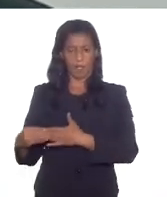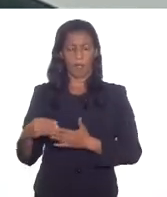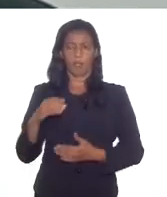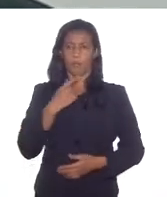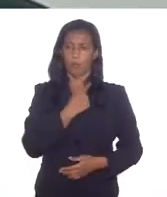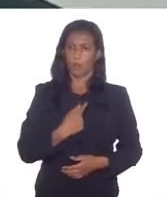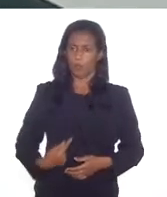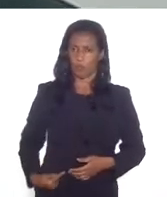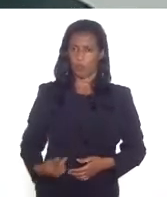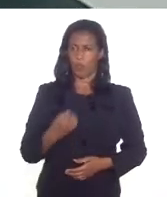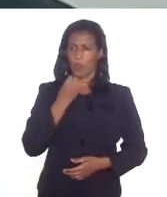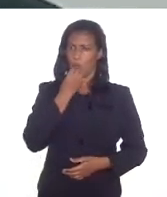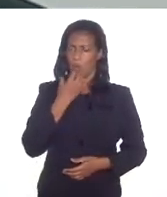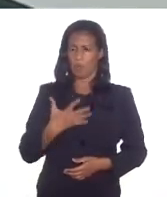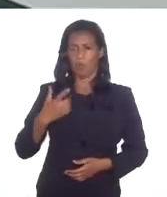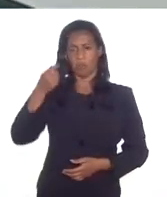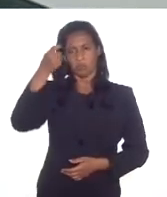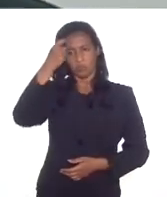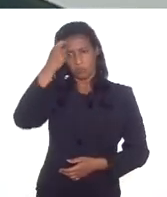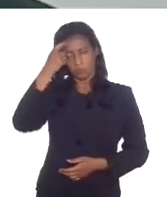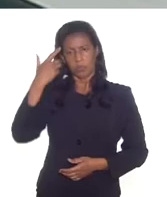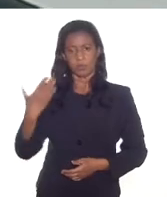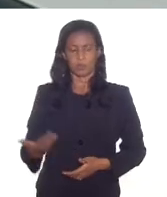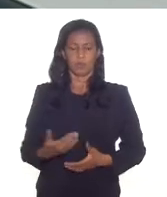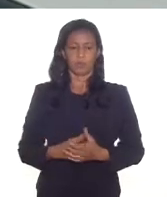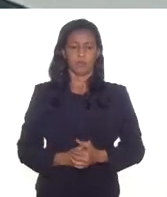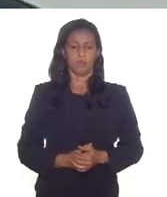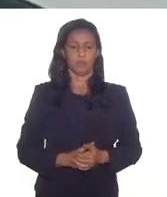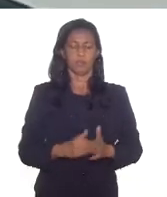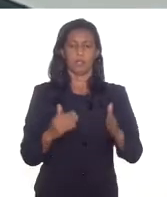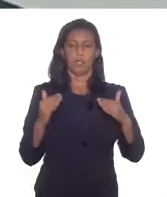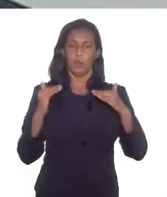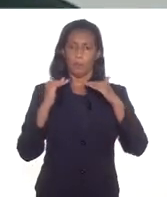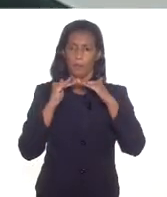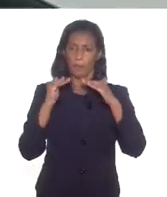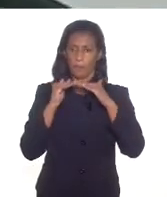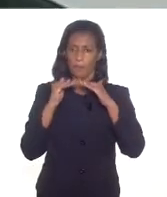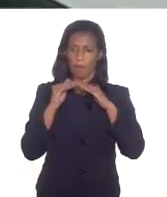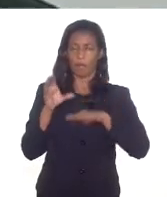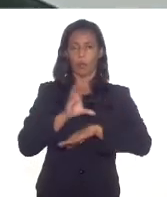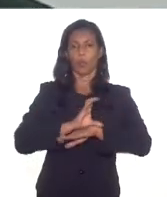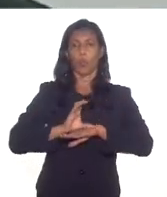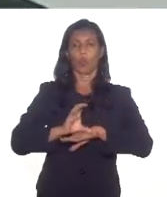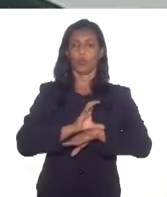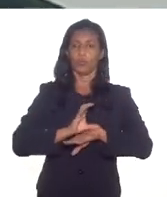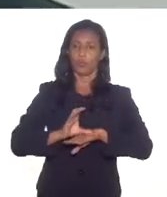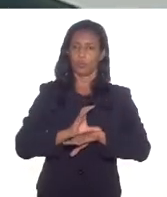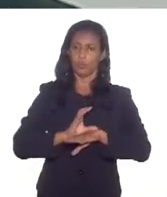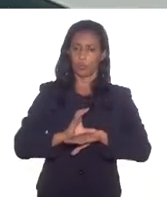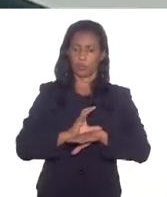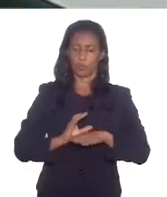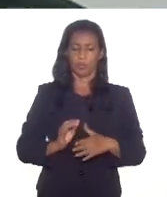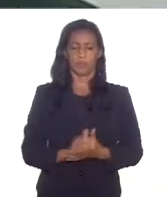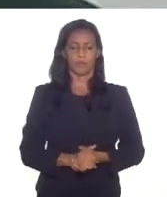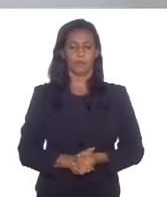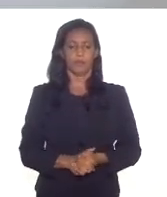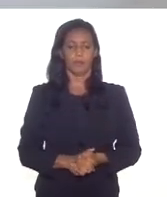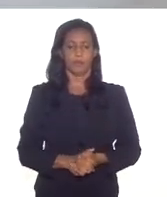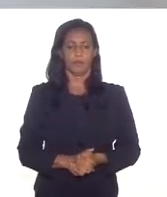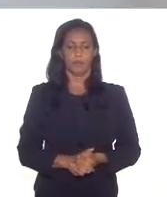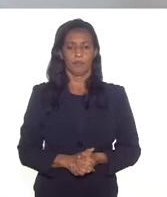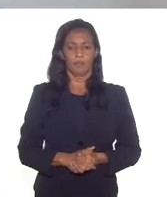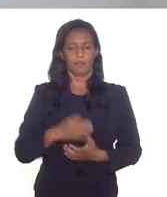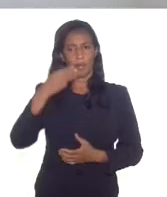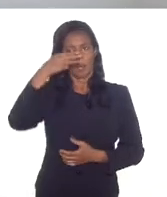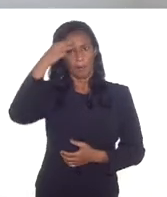bom consenso. Então, é nesses termos que o parecer é pela constitucionalidade, senhor presidente. Márcio,